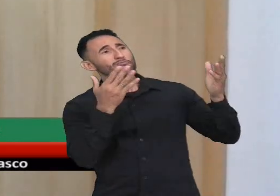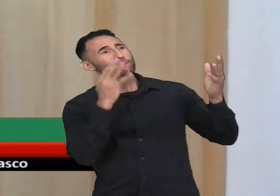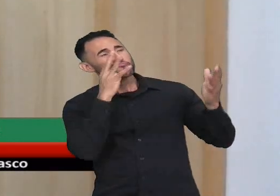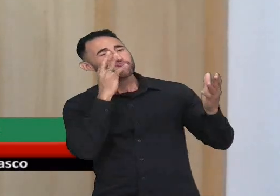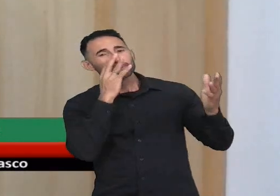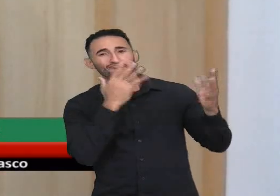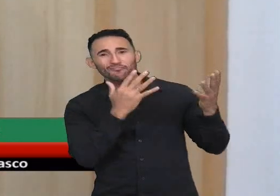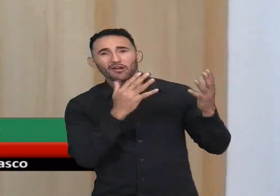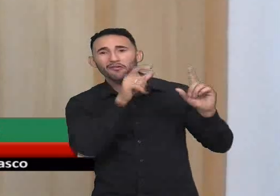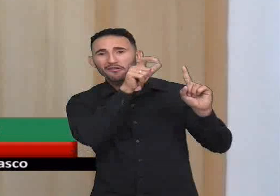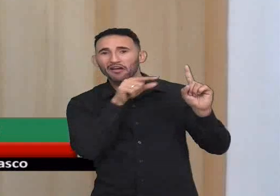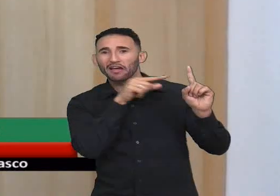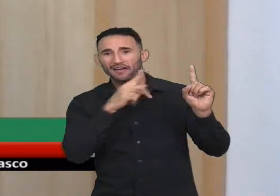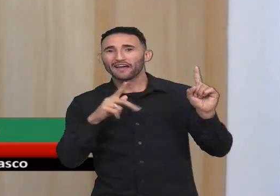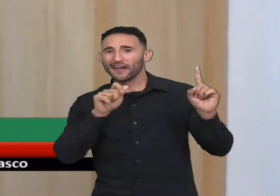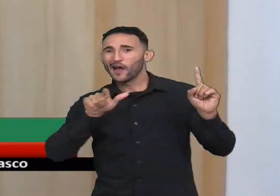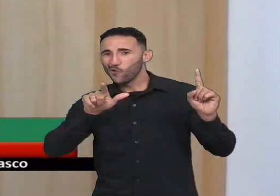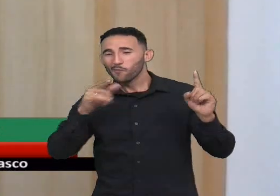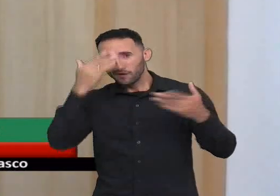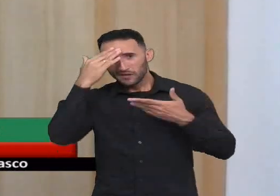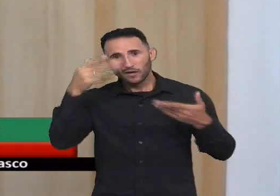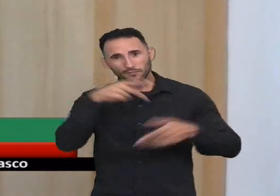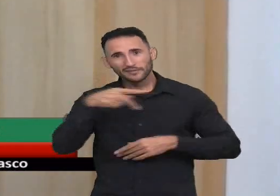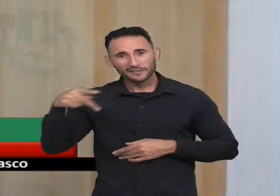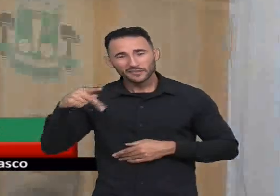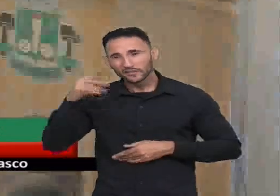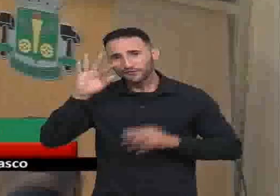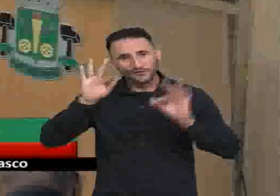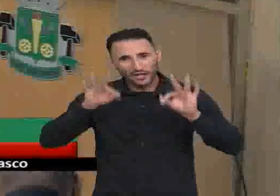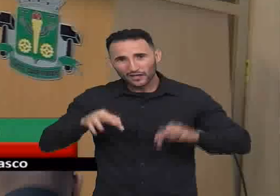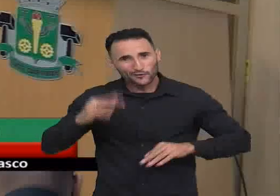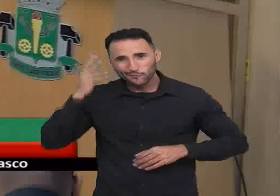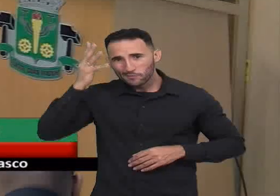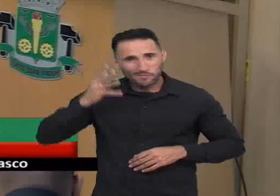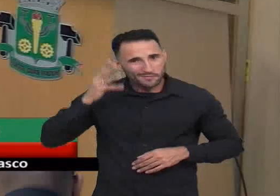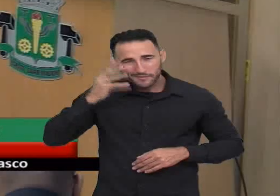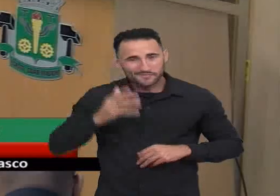transformar e melhorar. Muito obrigado, presidente. Termino minha fala por aqui.